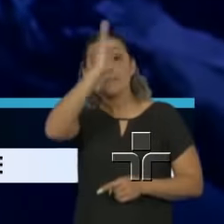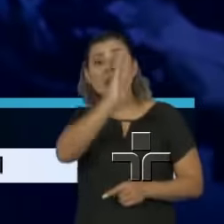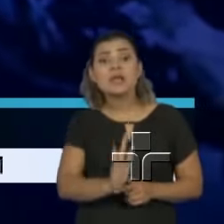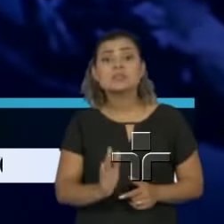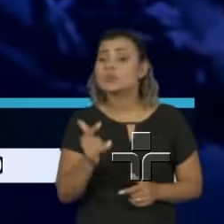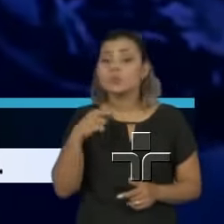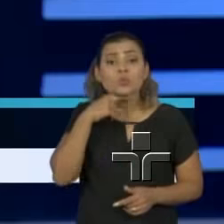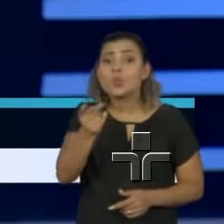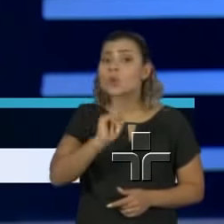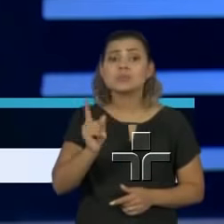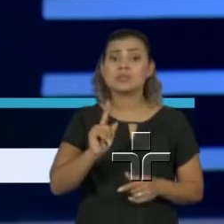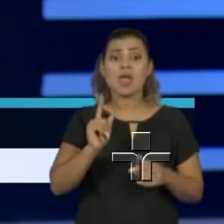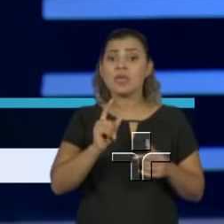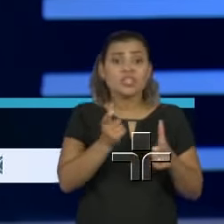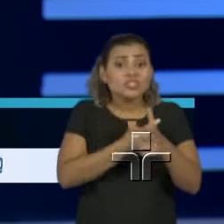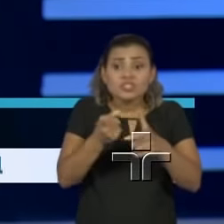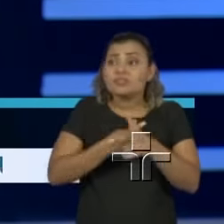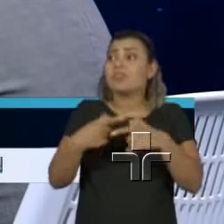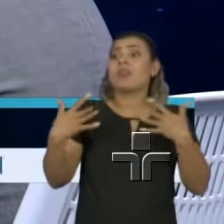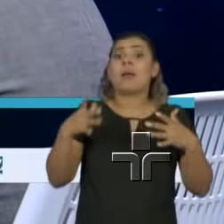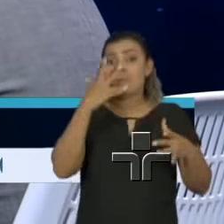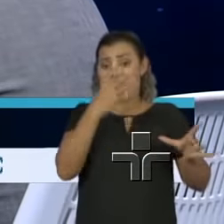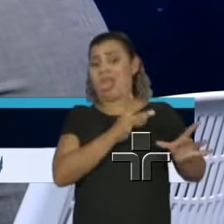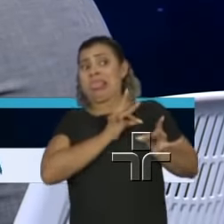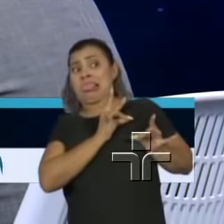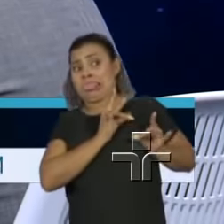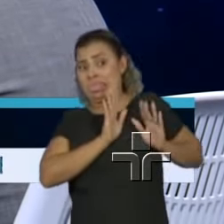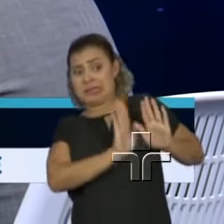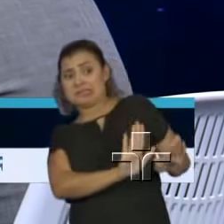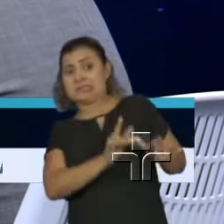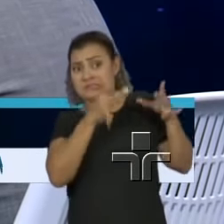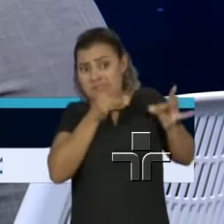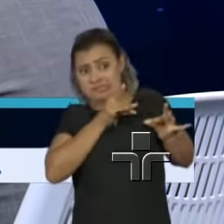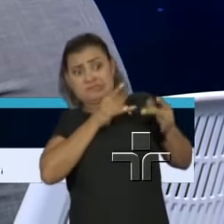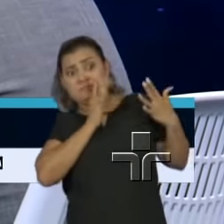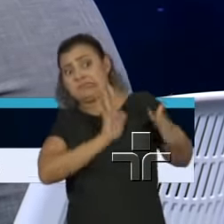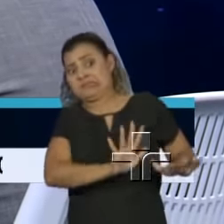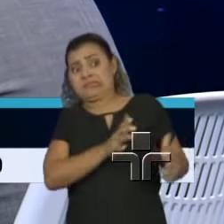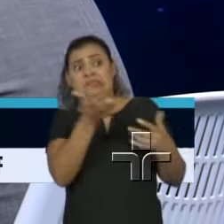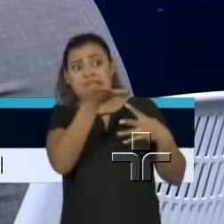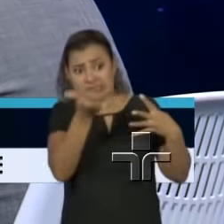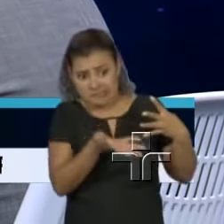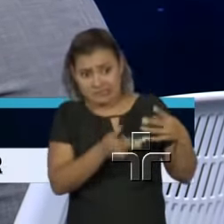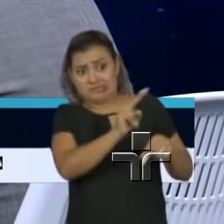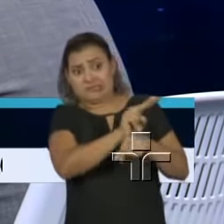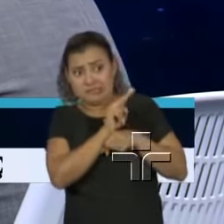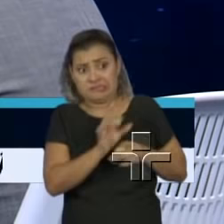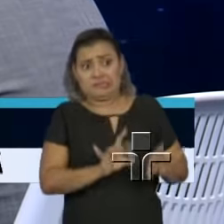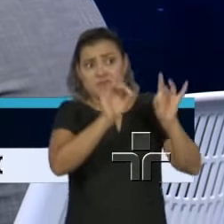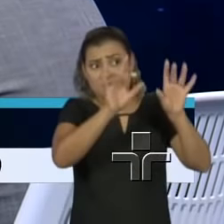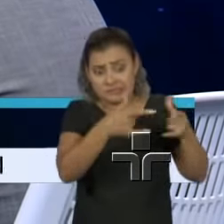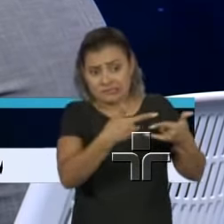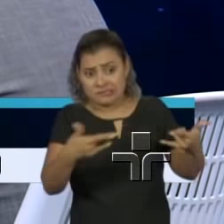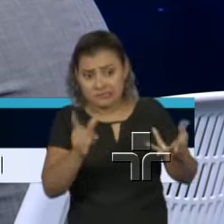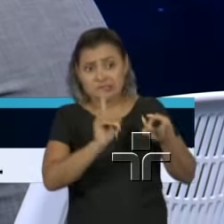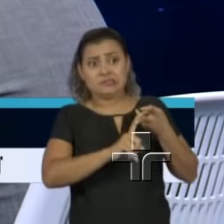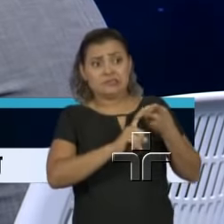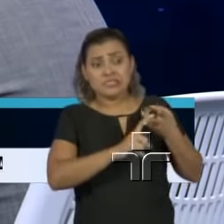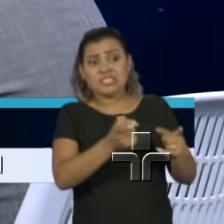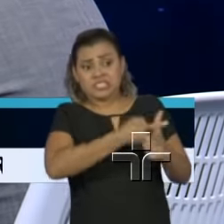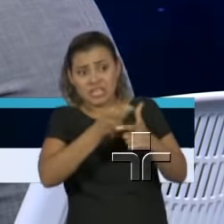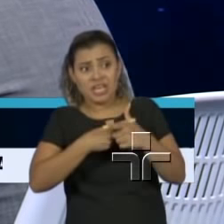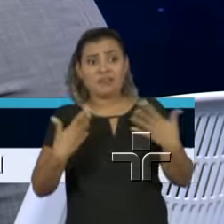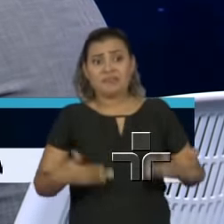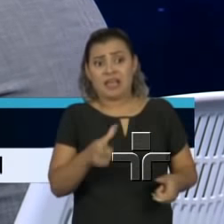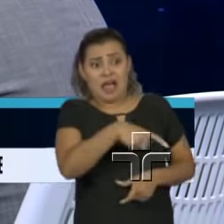não consegue se livrar do hábito do parcelamento, dos juros do cartão, do cheque especial? Falta planejamento